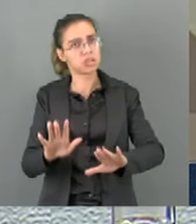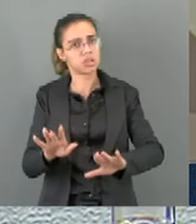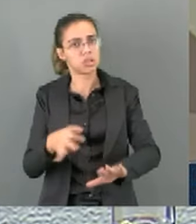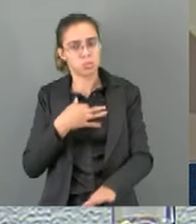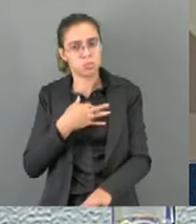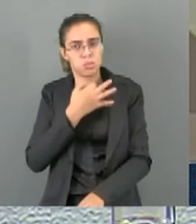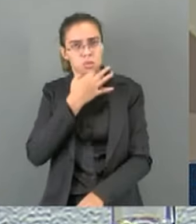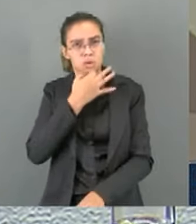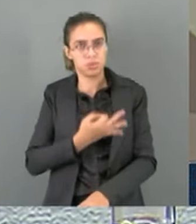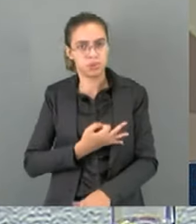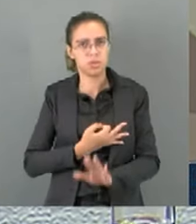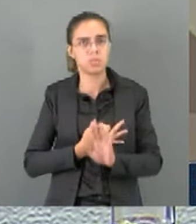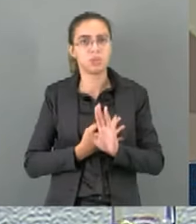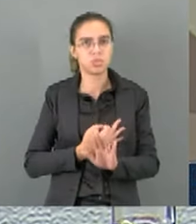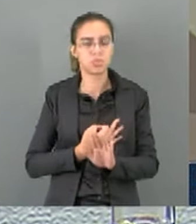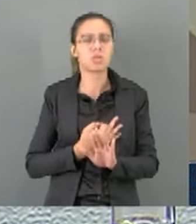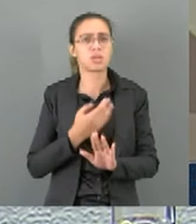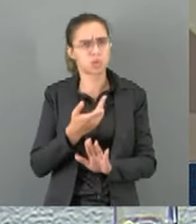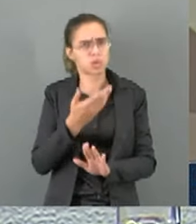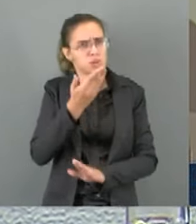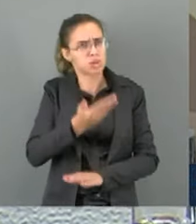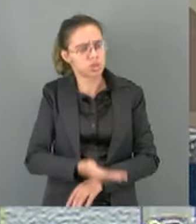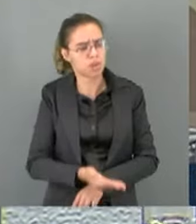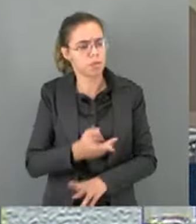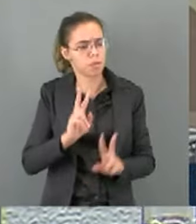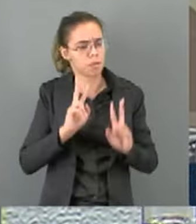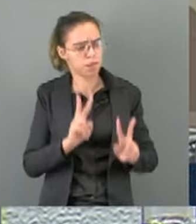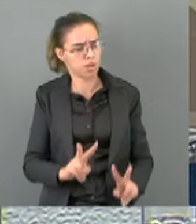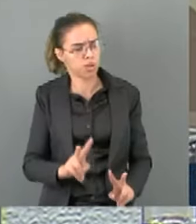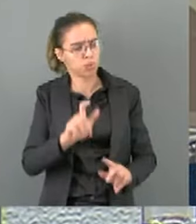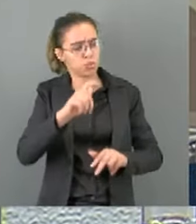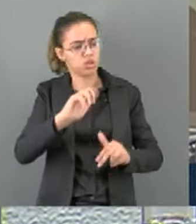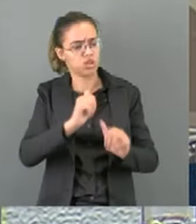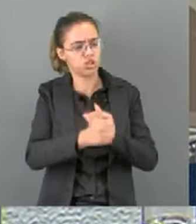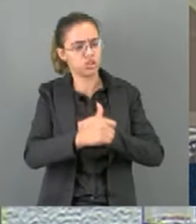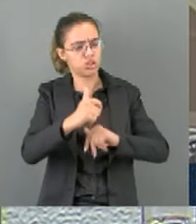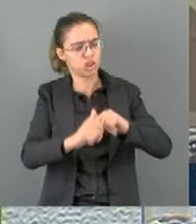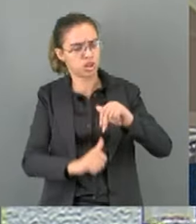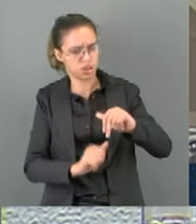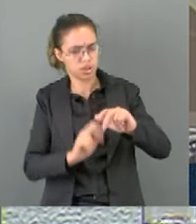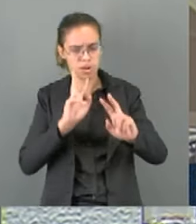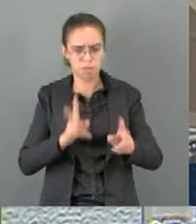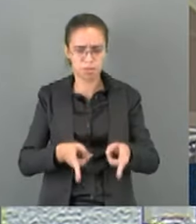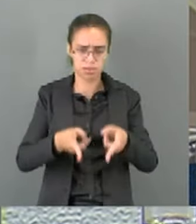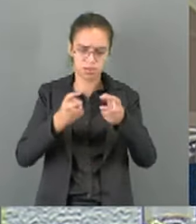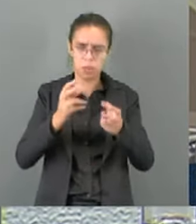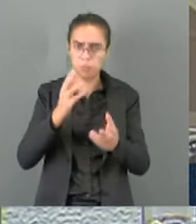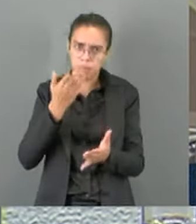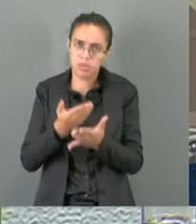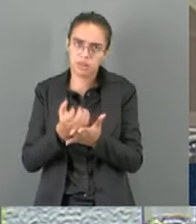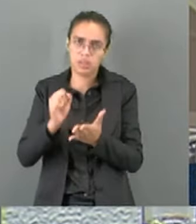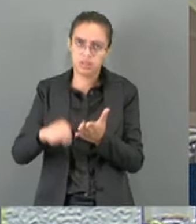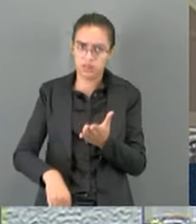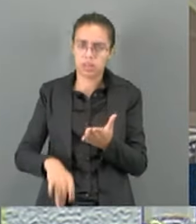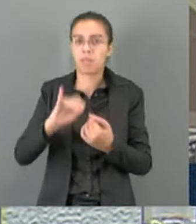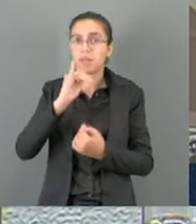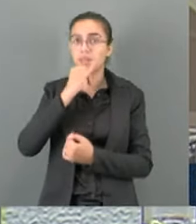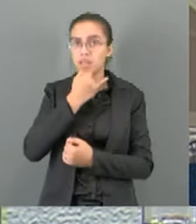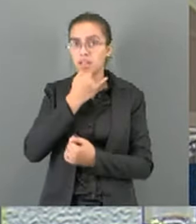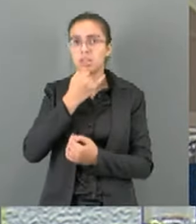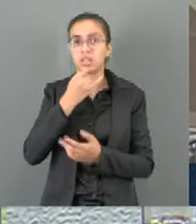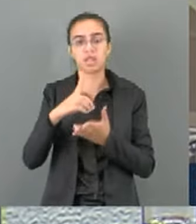Eu acredito que Vossas Excelências até chegaram a ouvir jogadores, né? Acredito que sim, né? Infelizmente, esses depoimentos